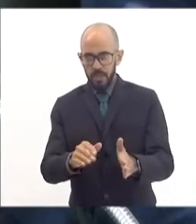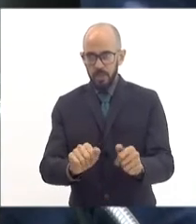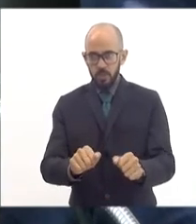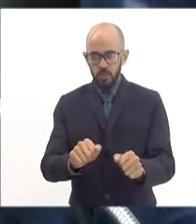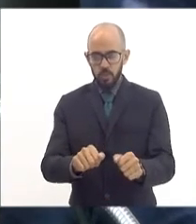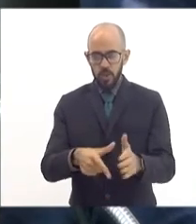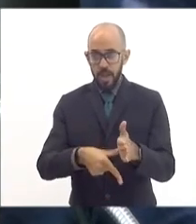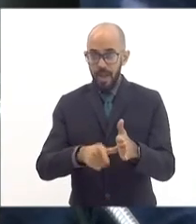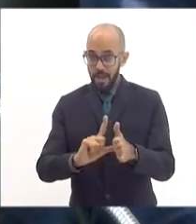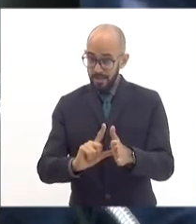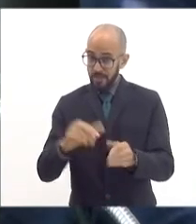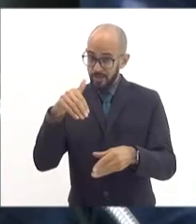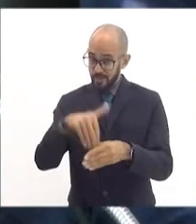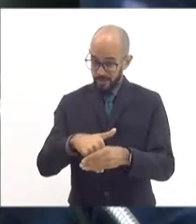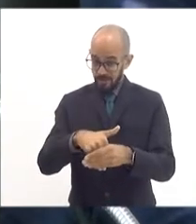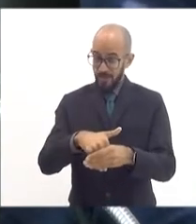pré-eleitoral,